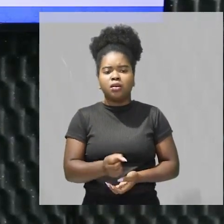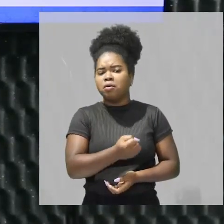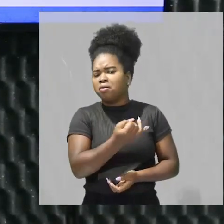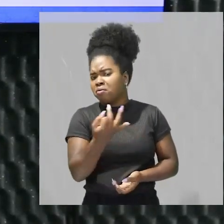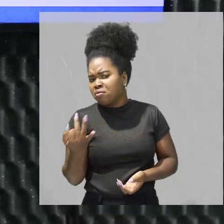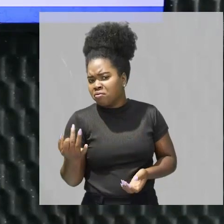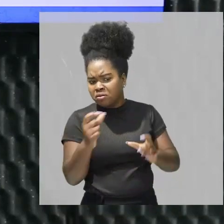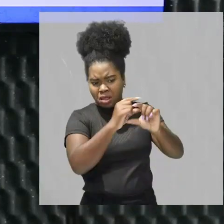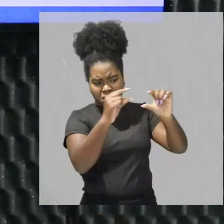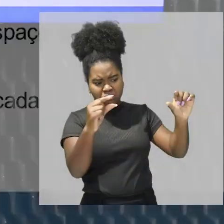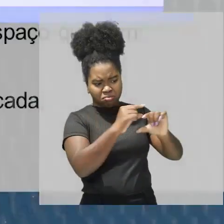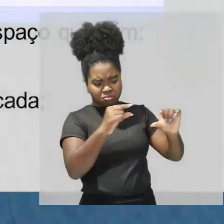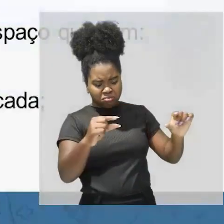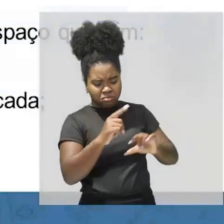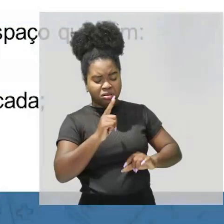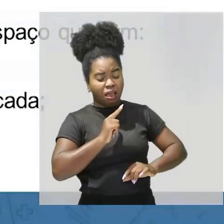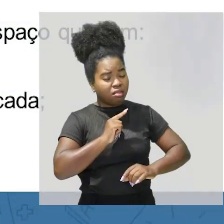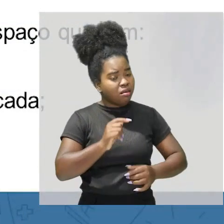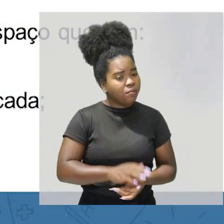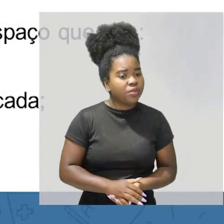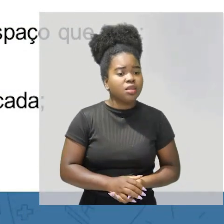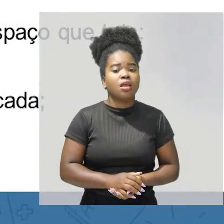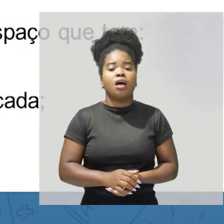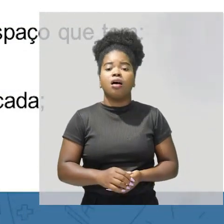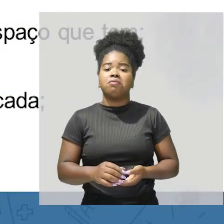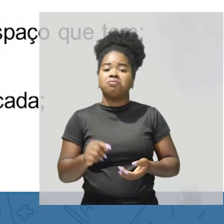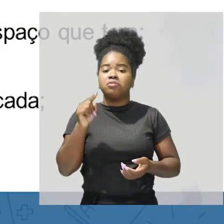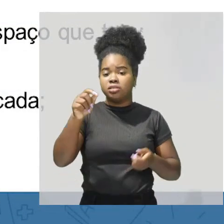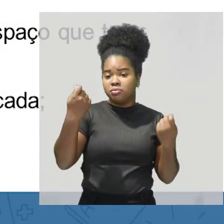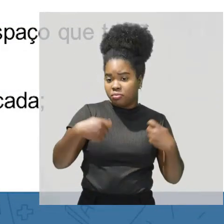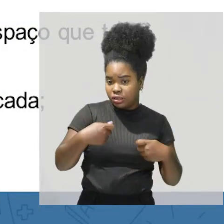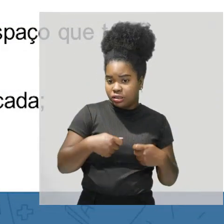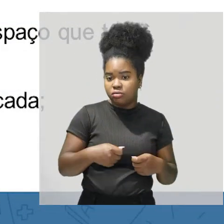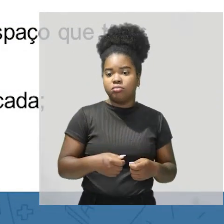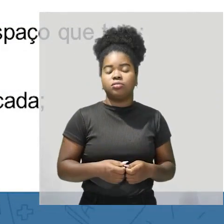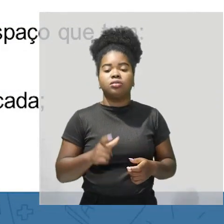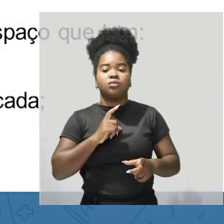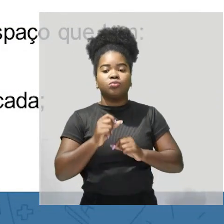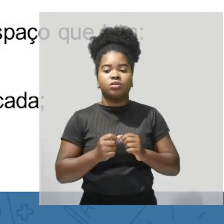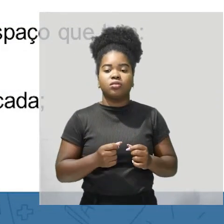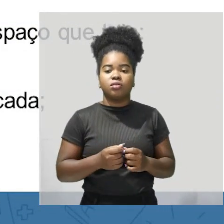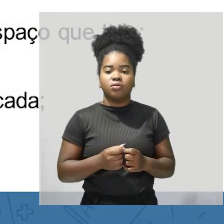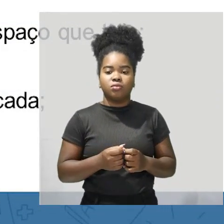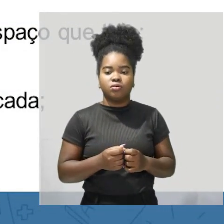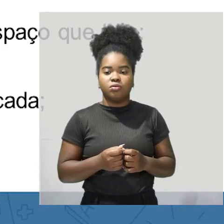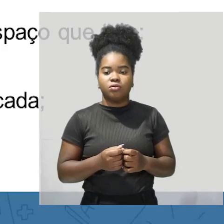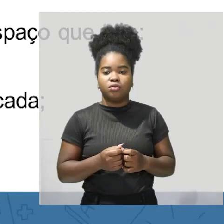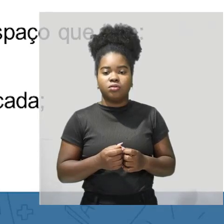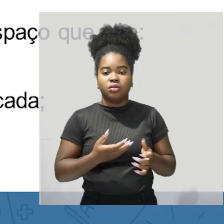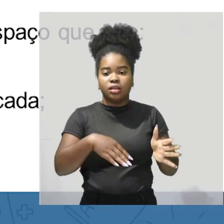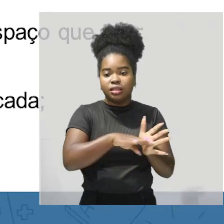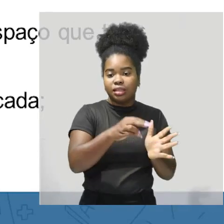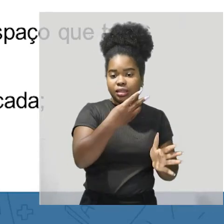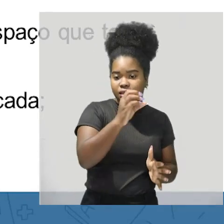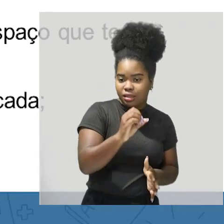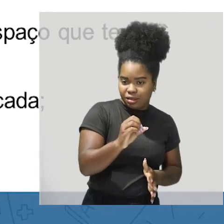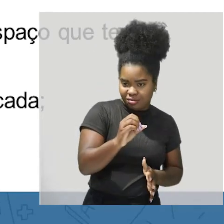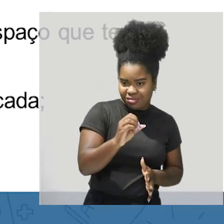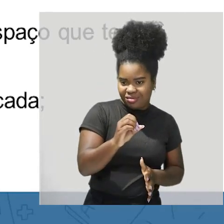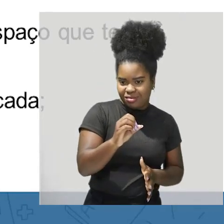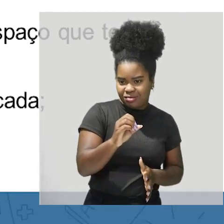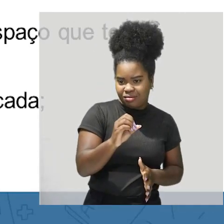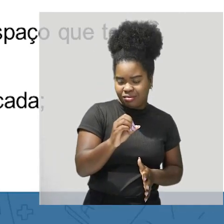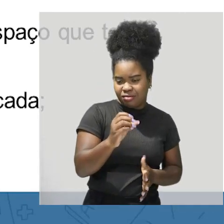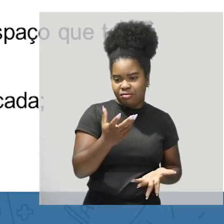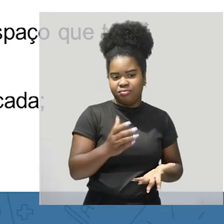ter a redação do Enem? Você deve escrever o seu texto em no máximo 30 linhas e no mínimo 8, para